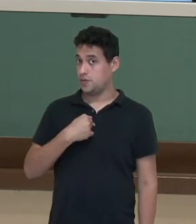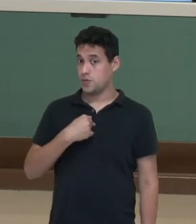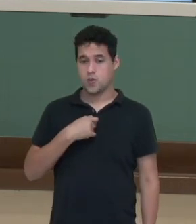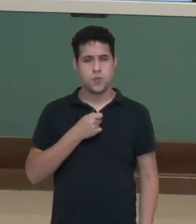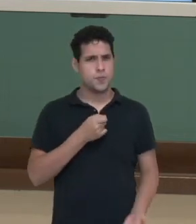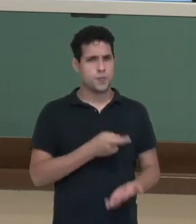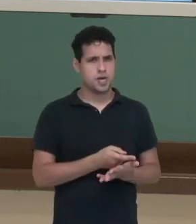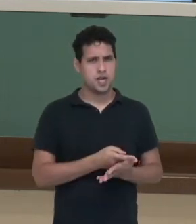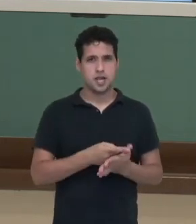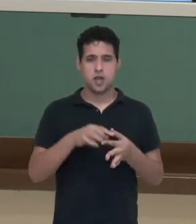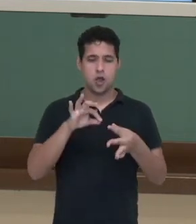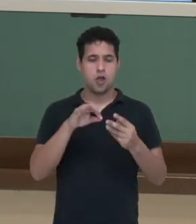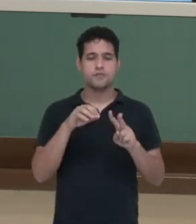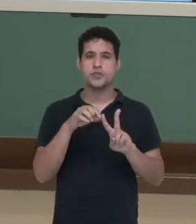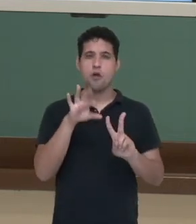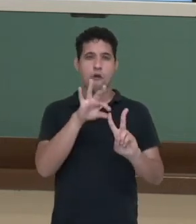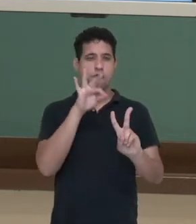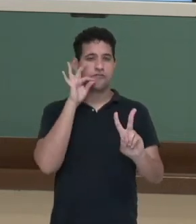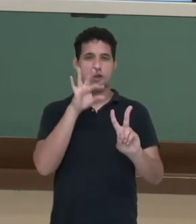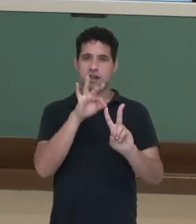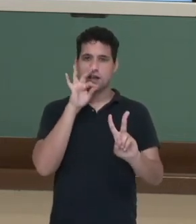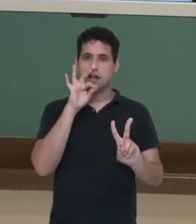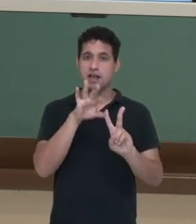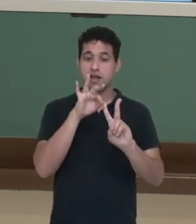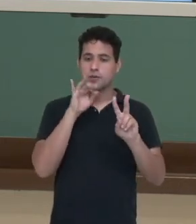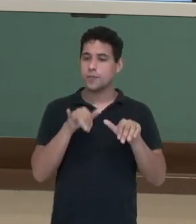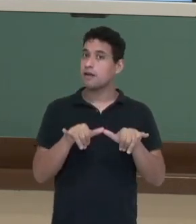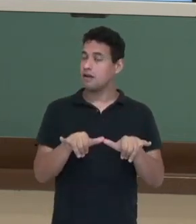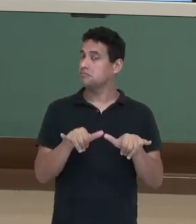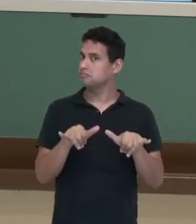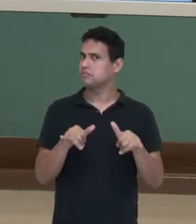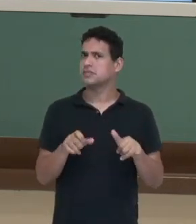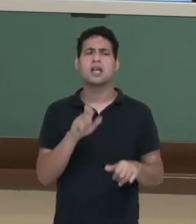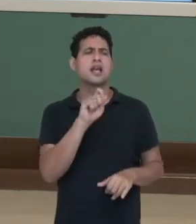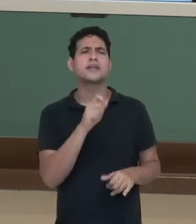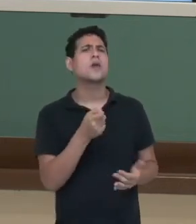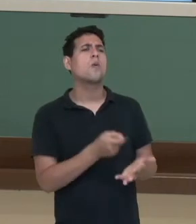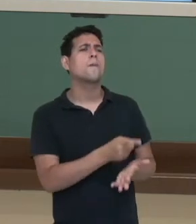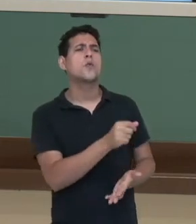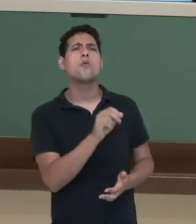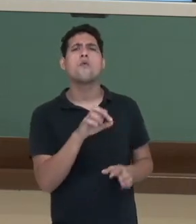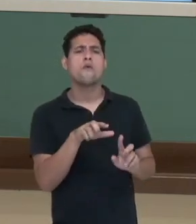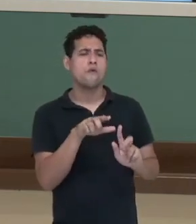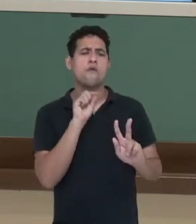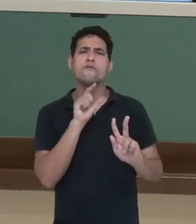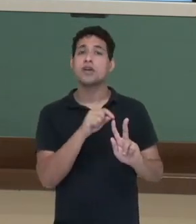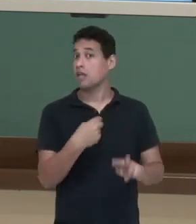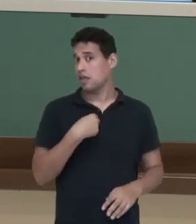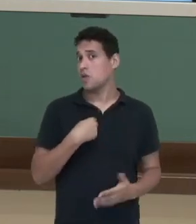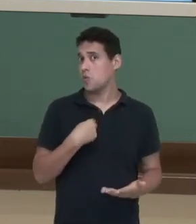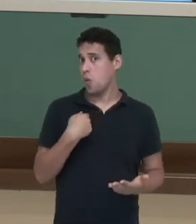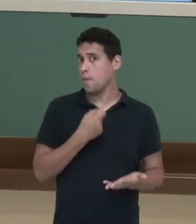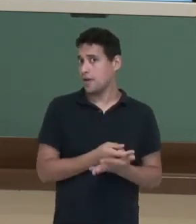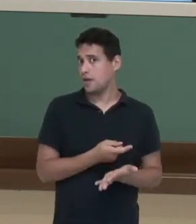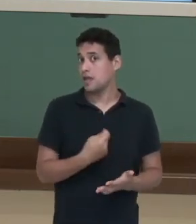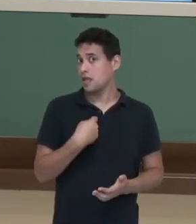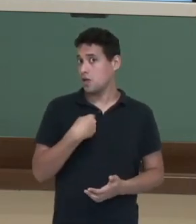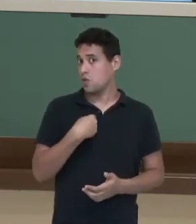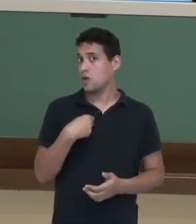comprei uvas no mercado. Uma frase simples em português. Quem que comprou uvas no mercado? Eu. Eu